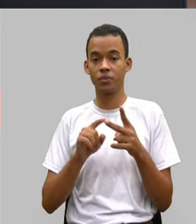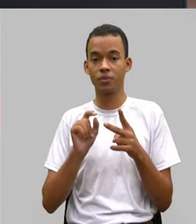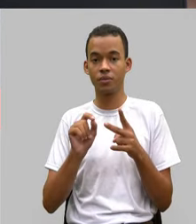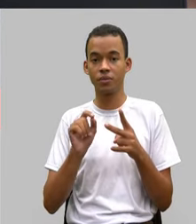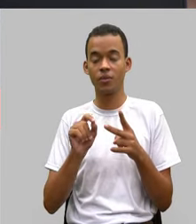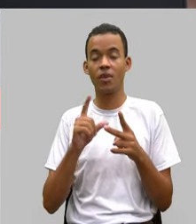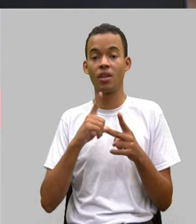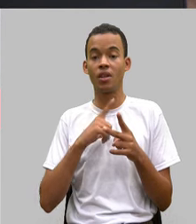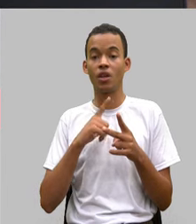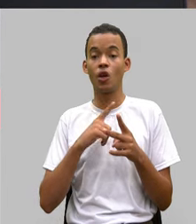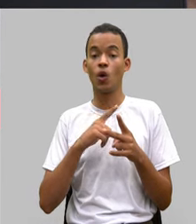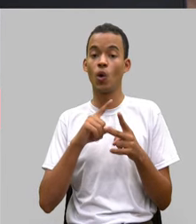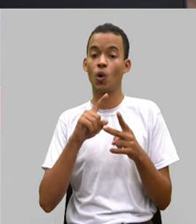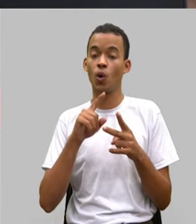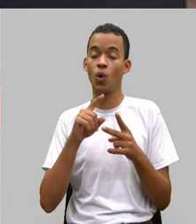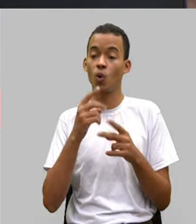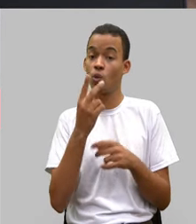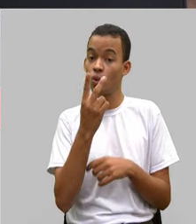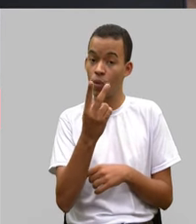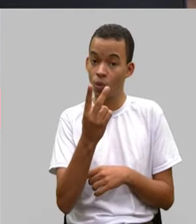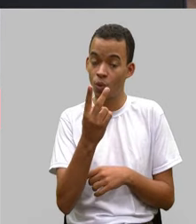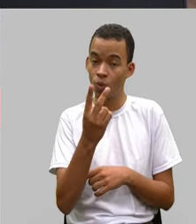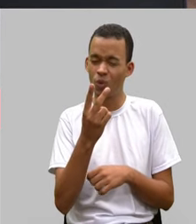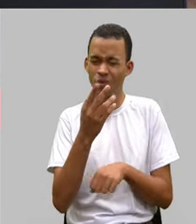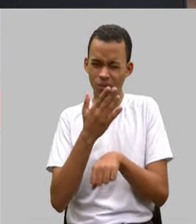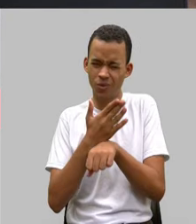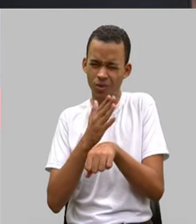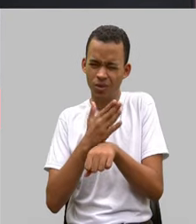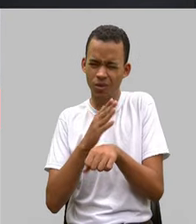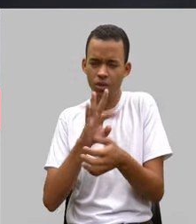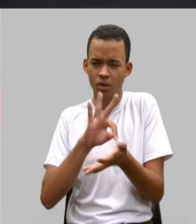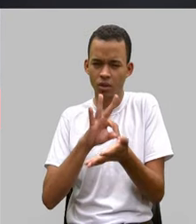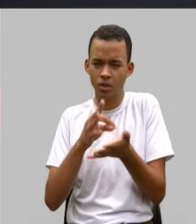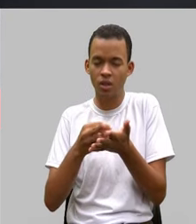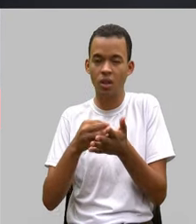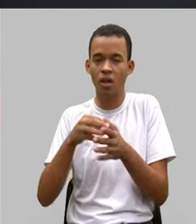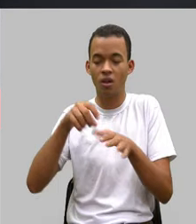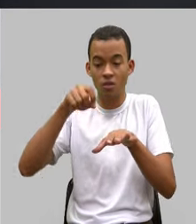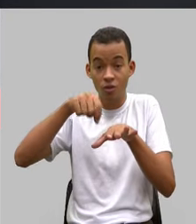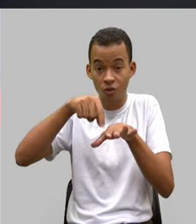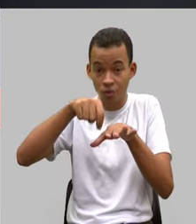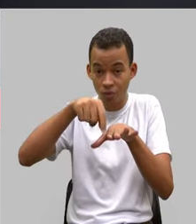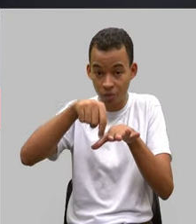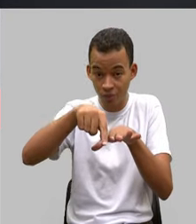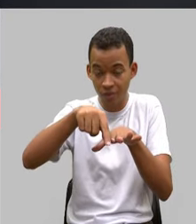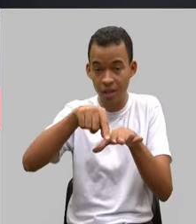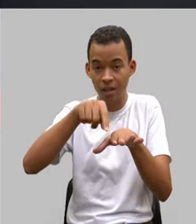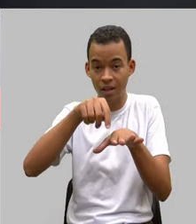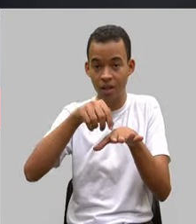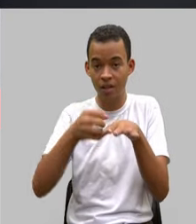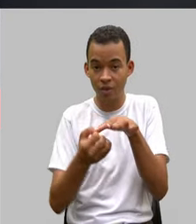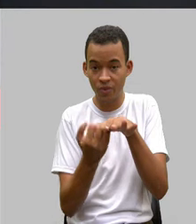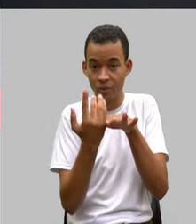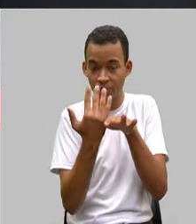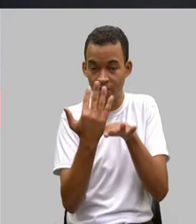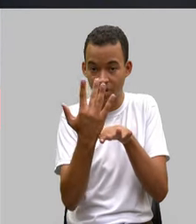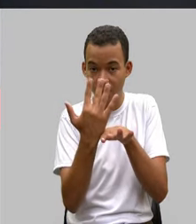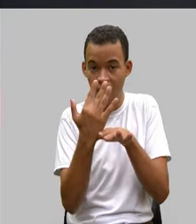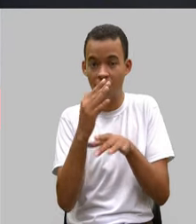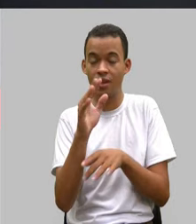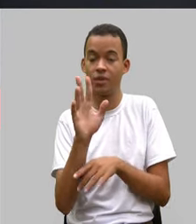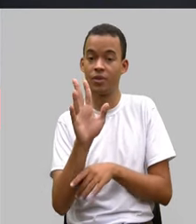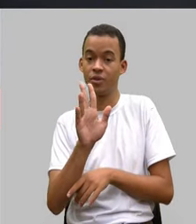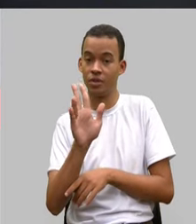plantação né de de de técnicas né de de de plantação e que a cannabis é medicinal ela vinha do